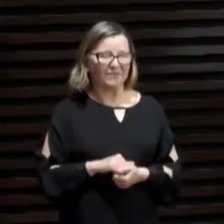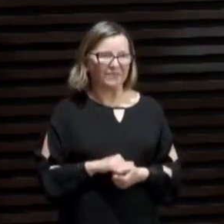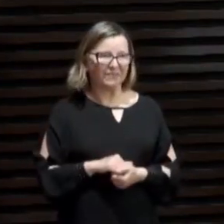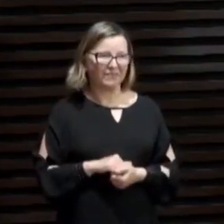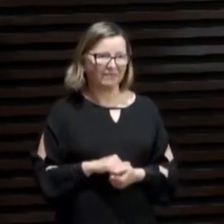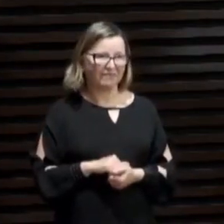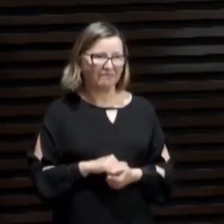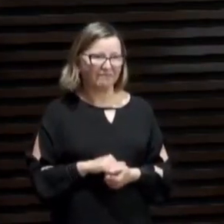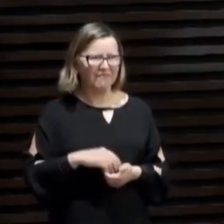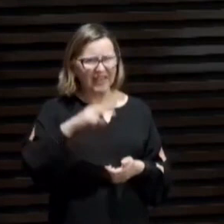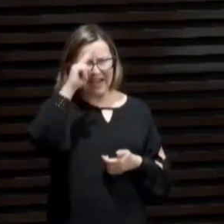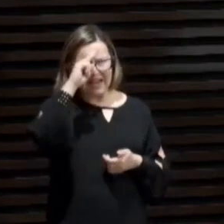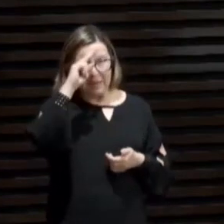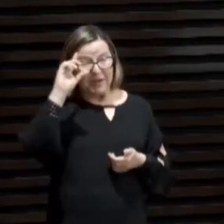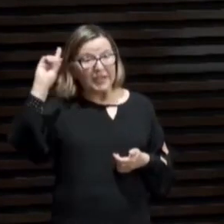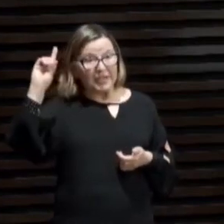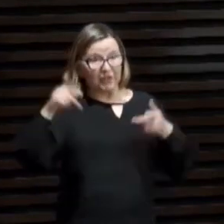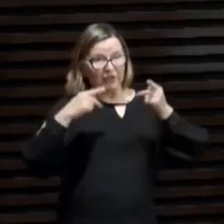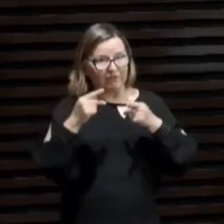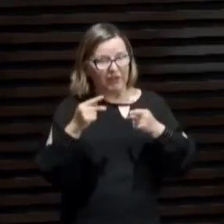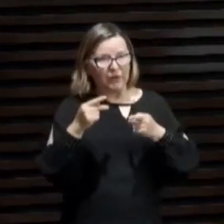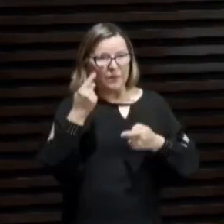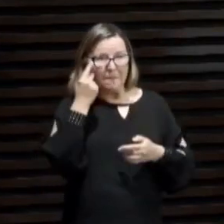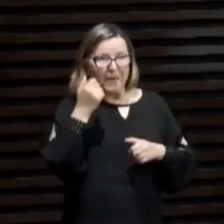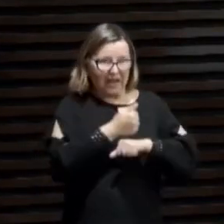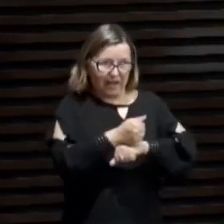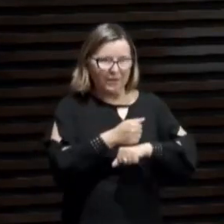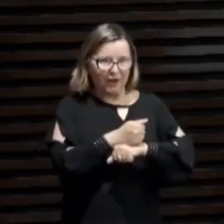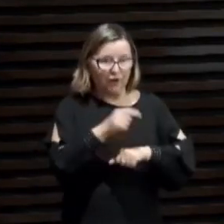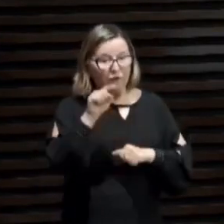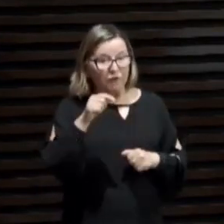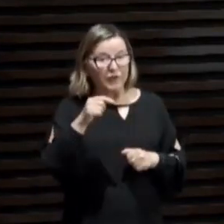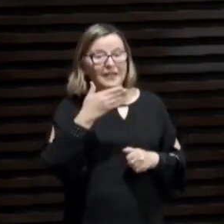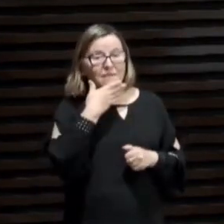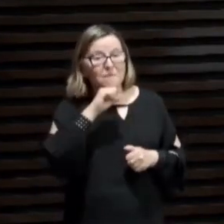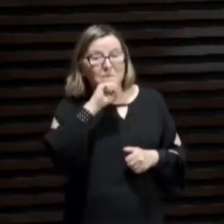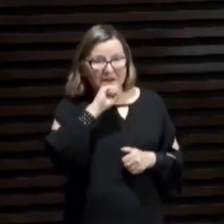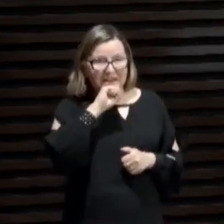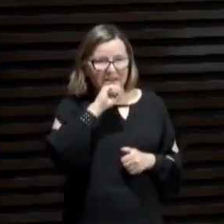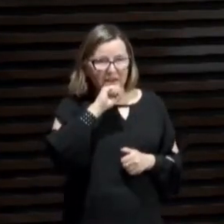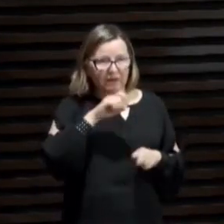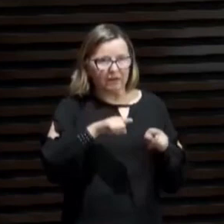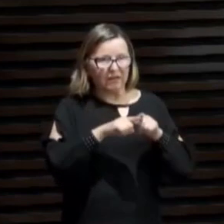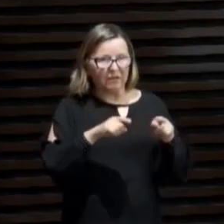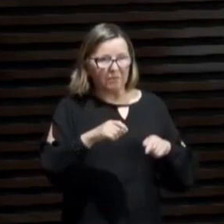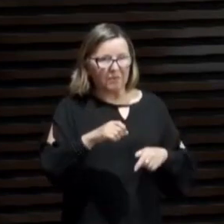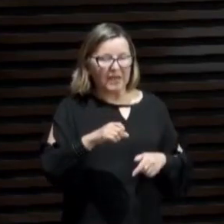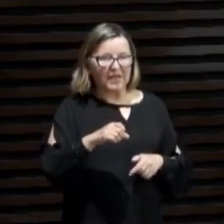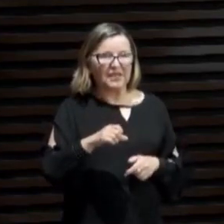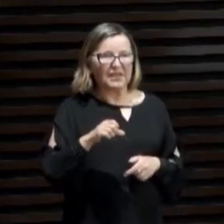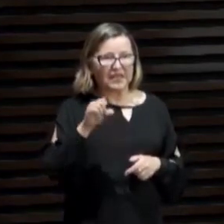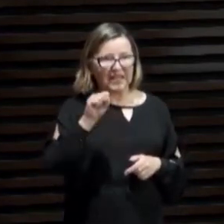que ele ia ser pai e Sara riu da promessa. E Deus vai dizer lá Acaso